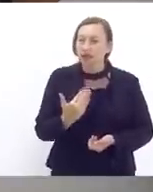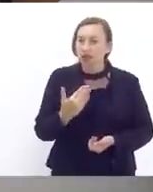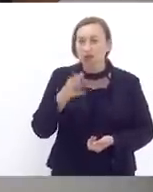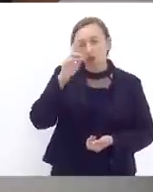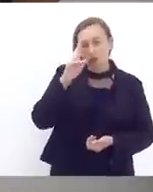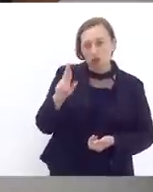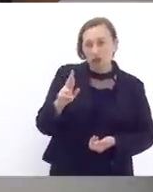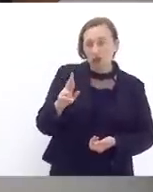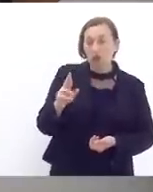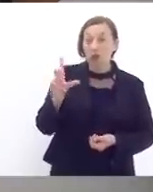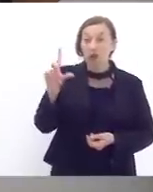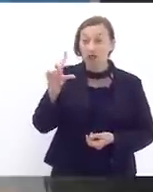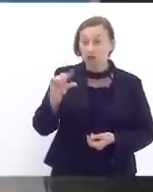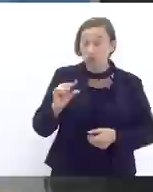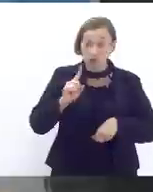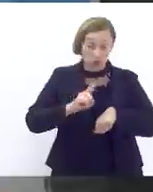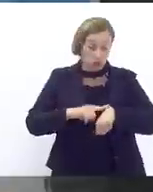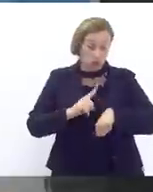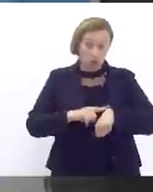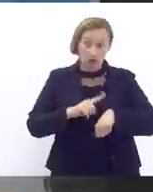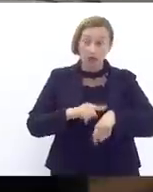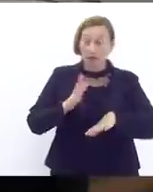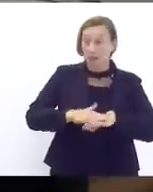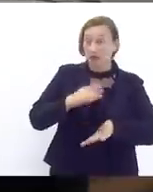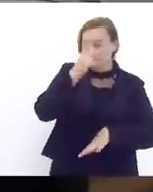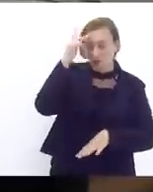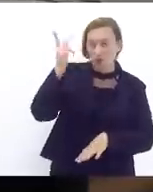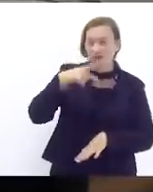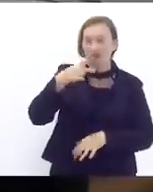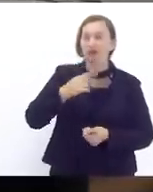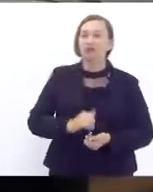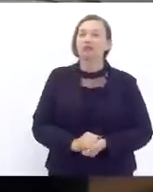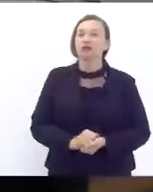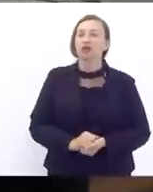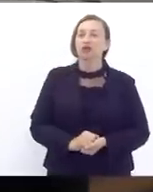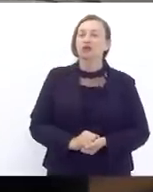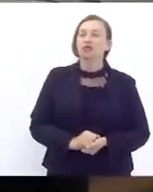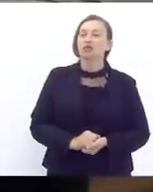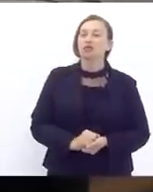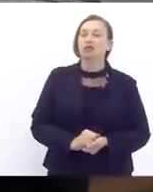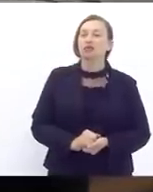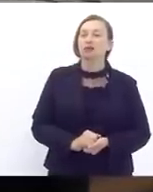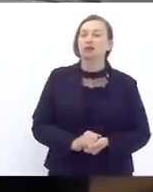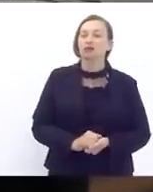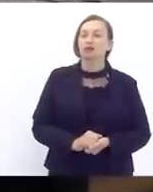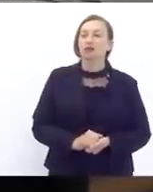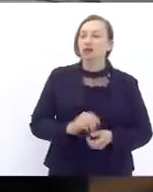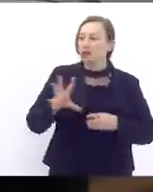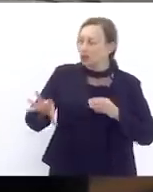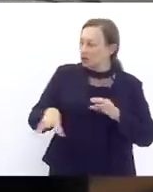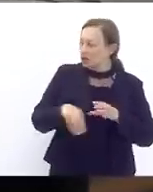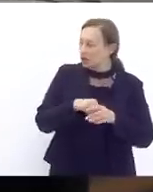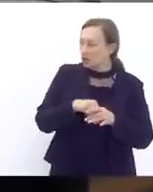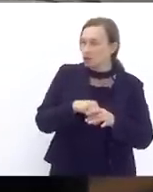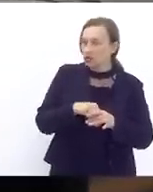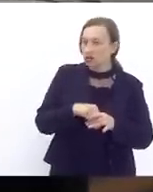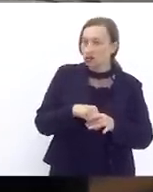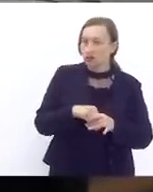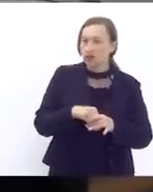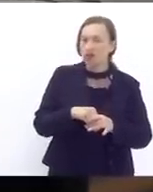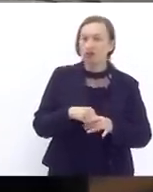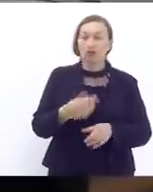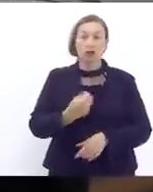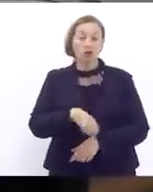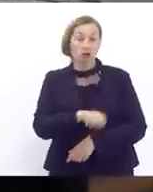otimizar que ainda tem doenças basicamente vento desse o regime de recuperação